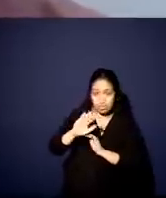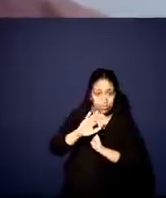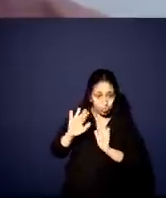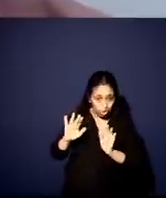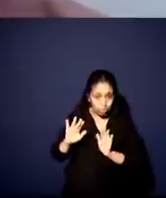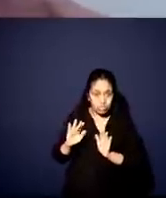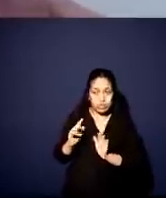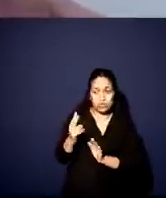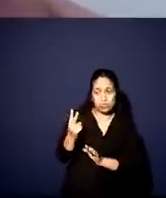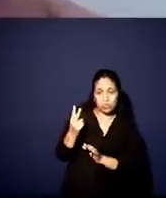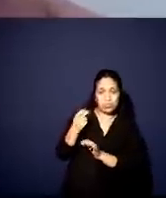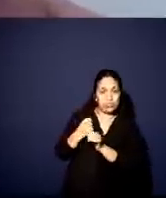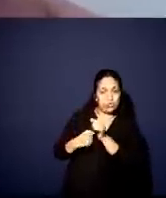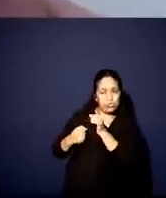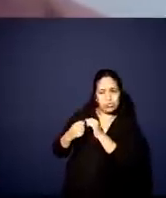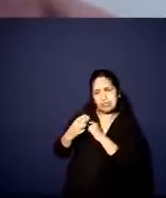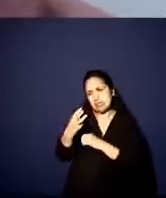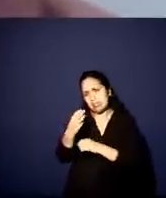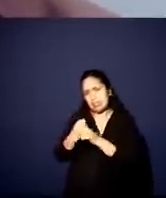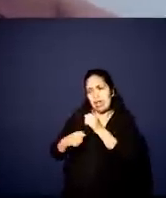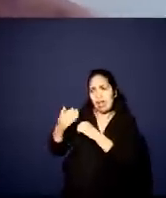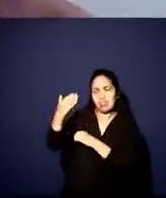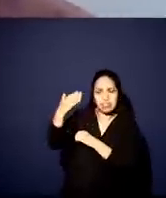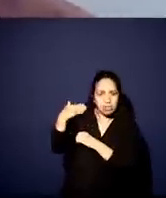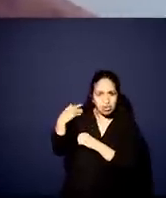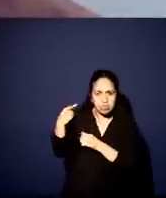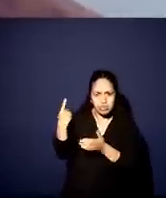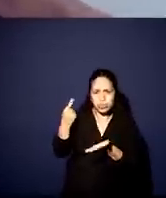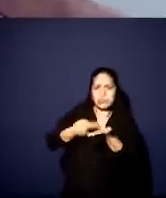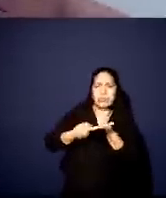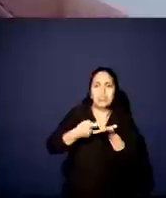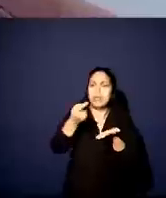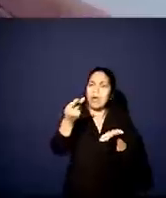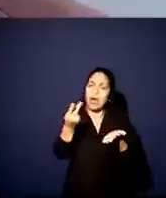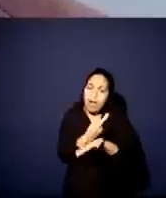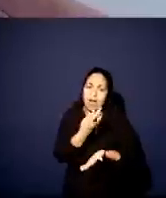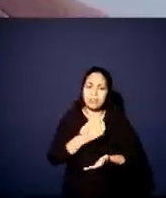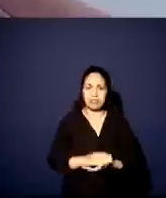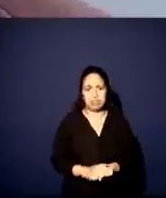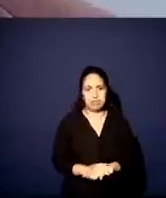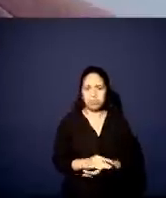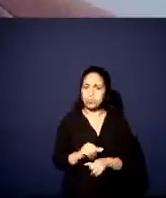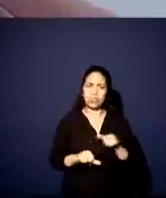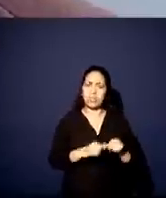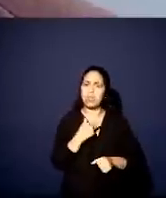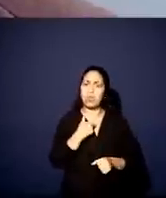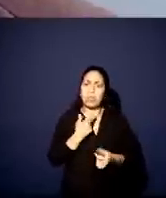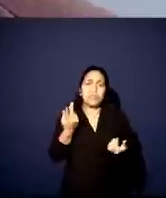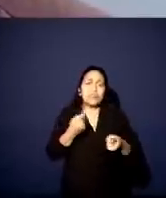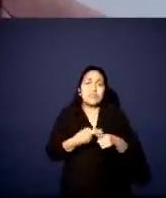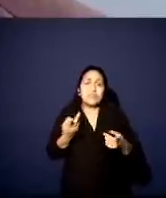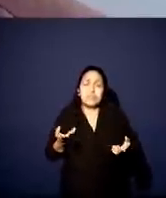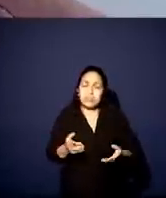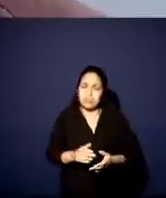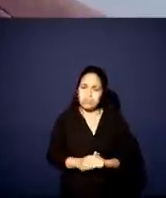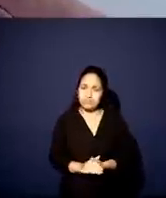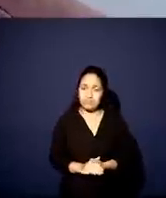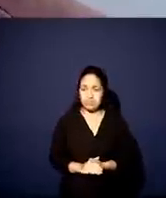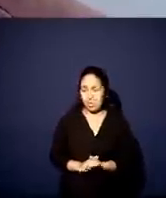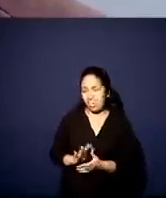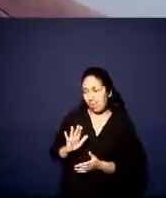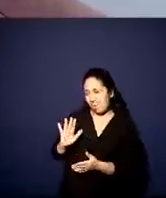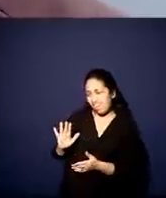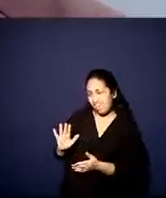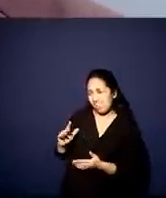setada dois, três anos atrás, ela está errada. Por que que não pode mudar? Ah, porque vai